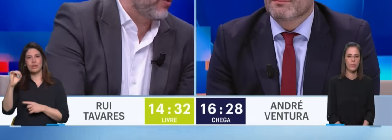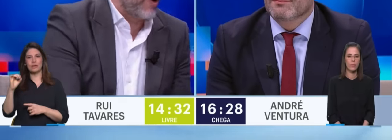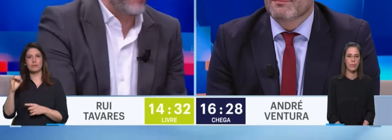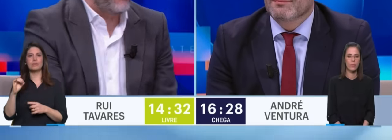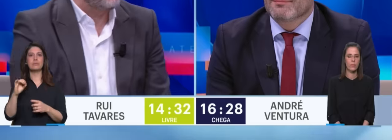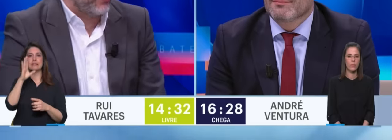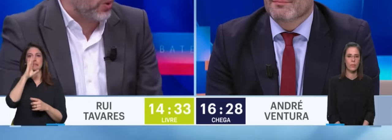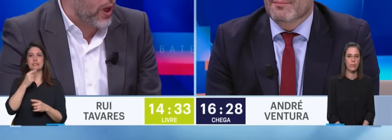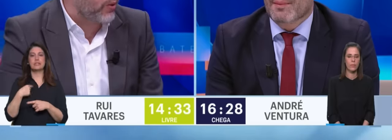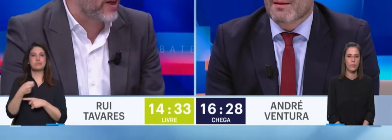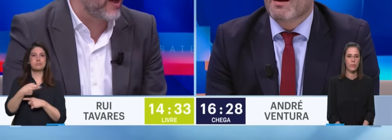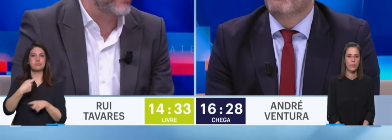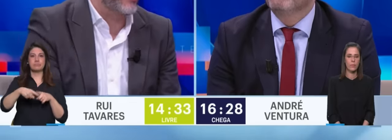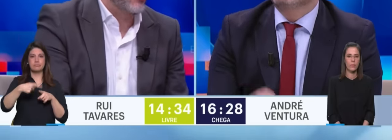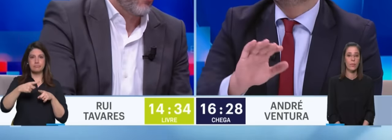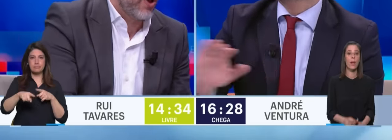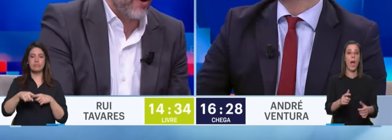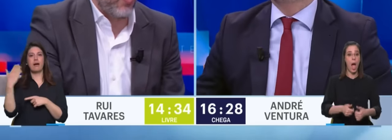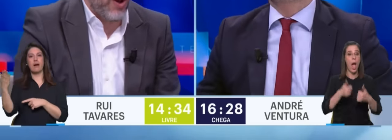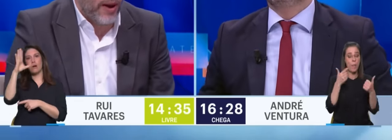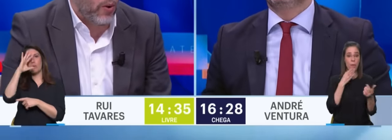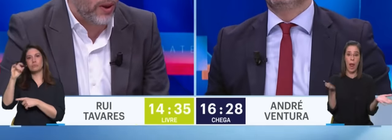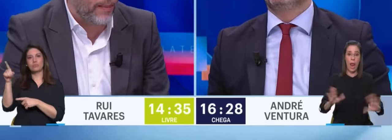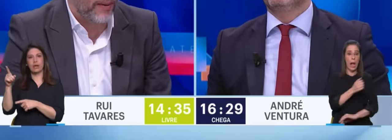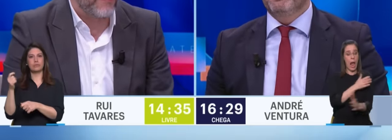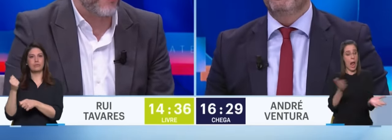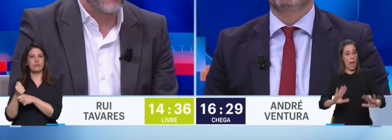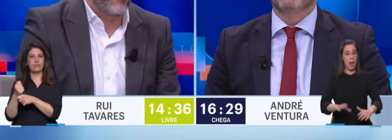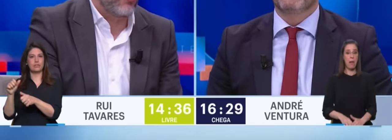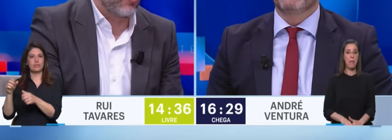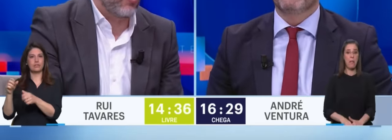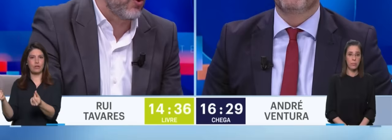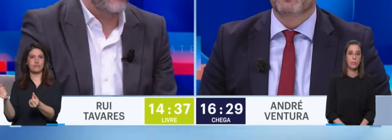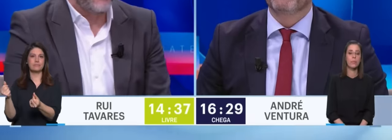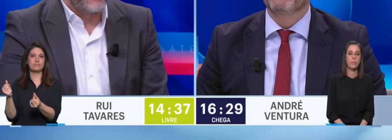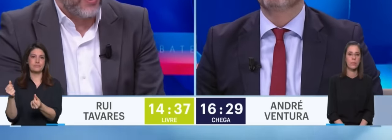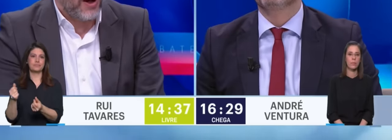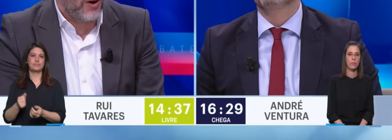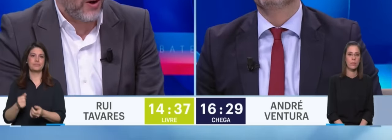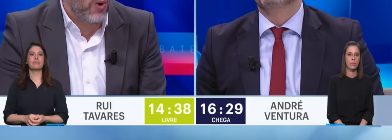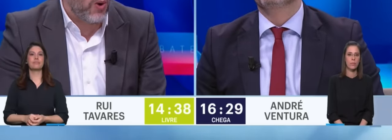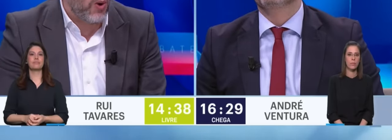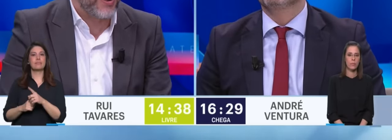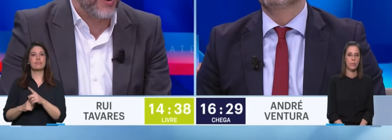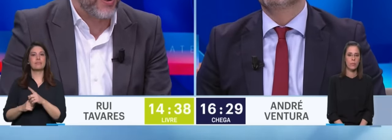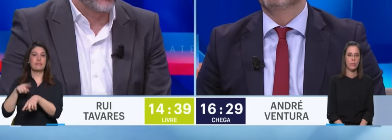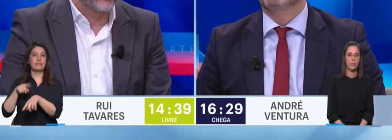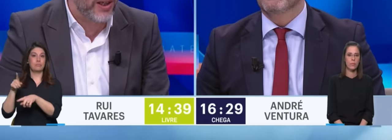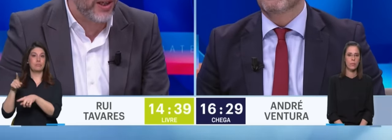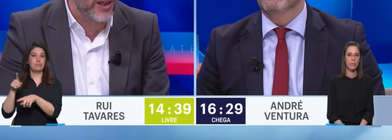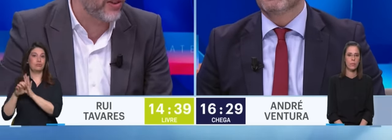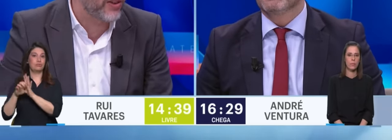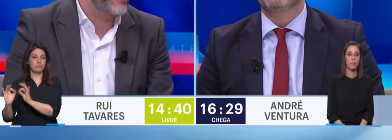crédito mal parado é o estado que fica na linha ter Aventura já ficou sem tempo vamos vamos deixar o Rui tav